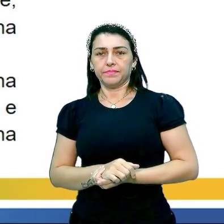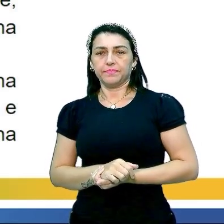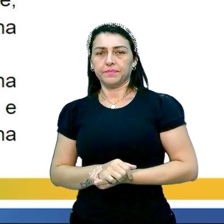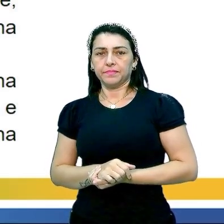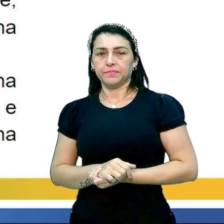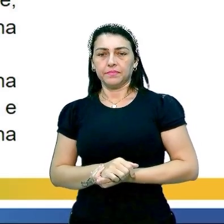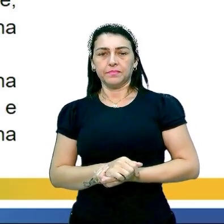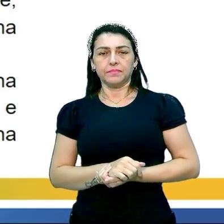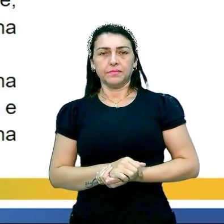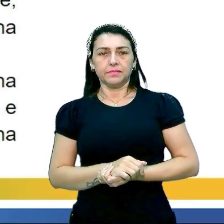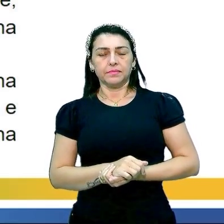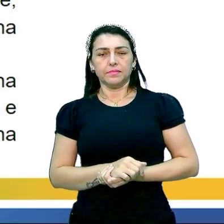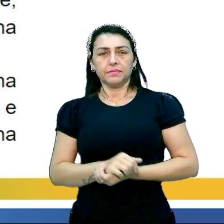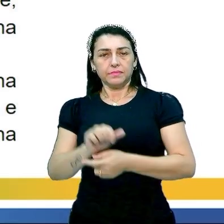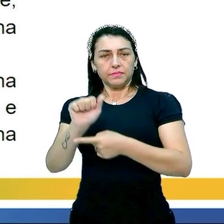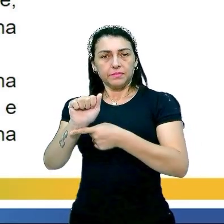Então,